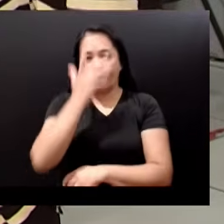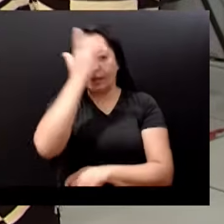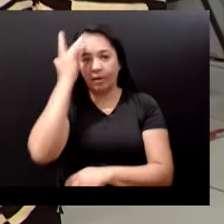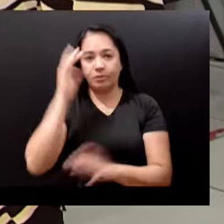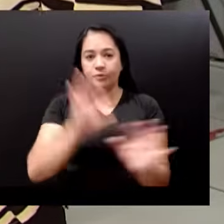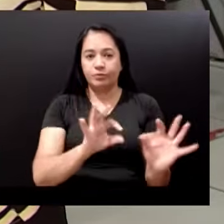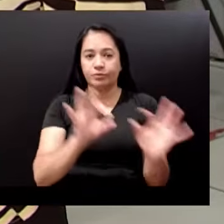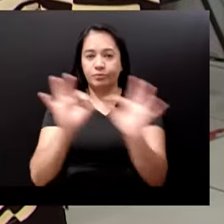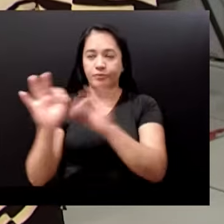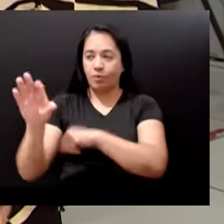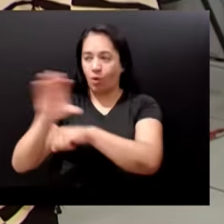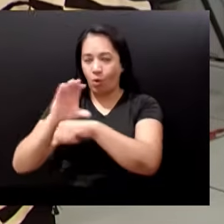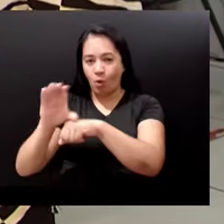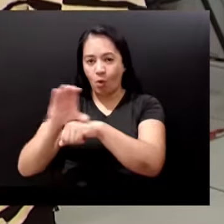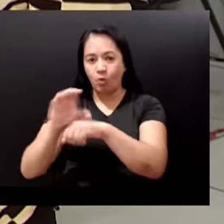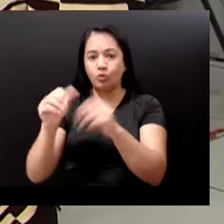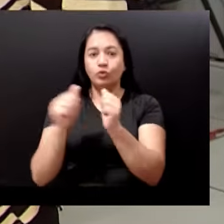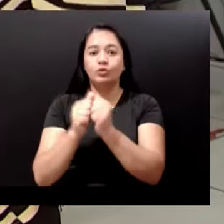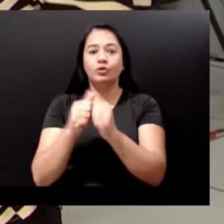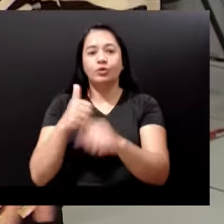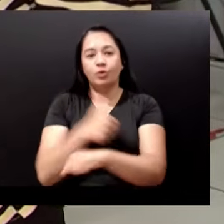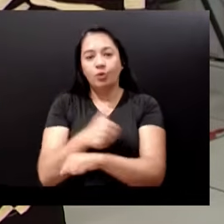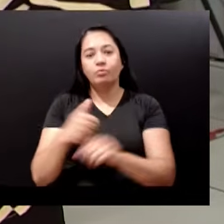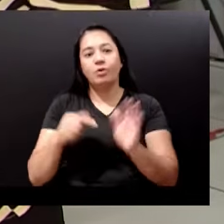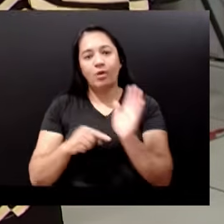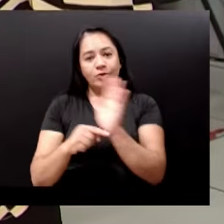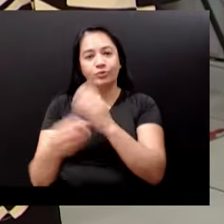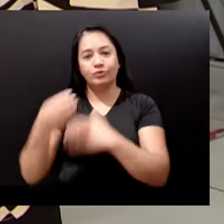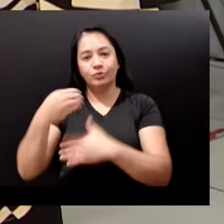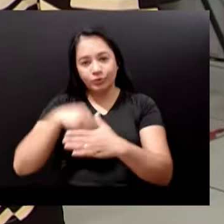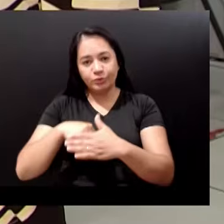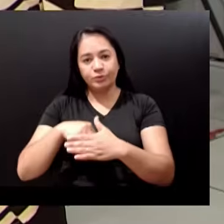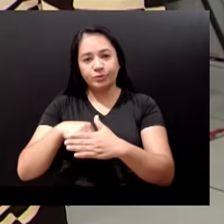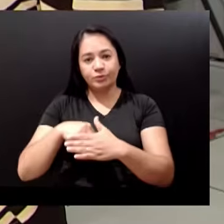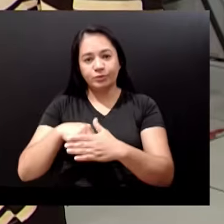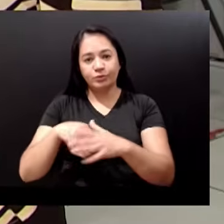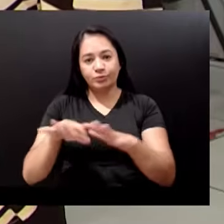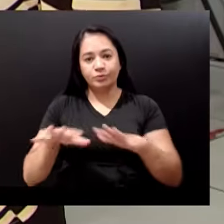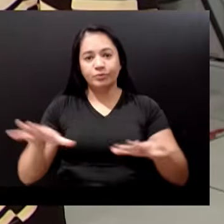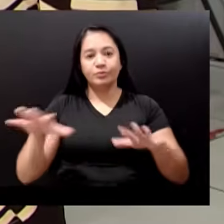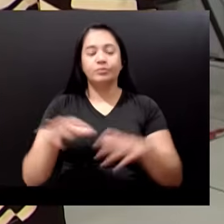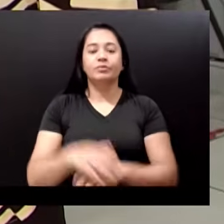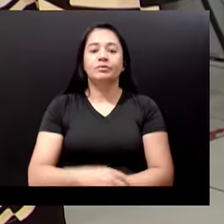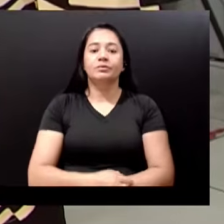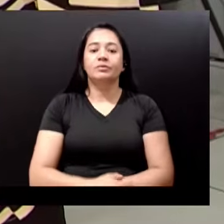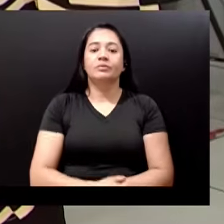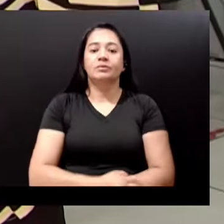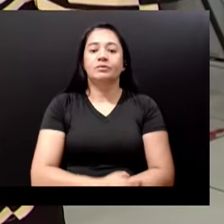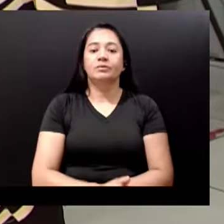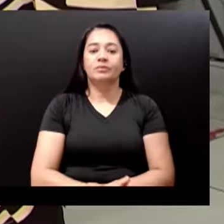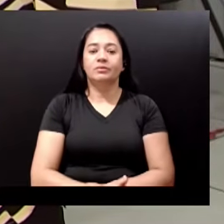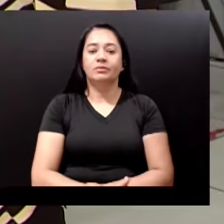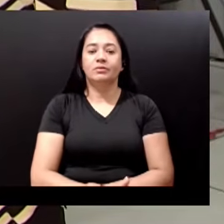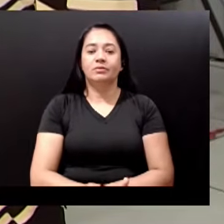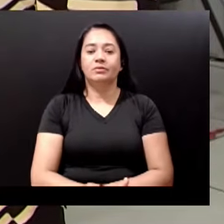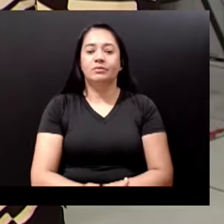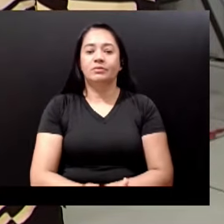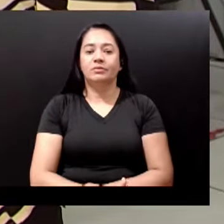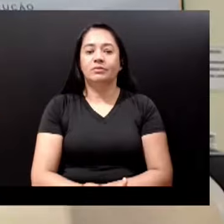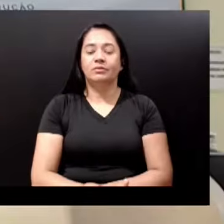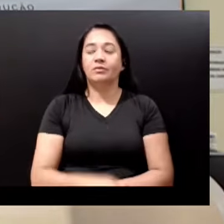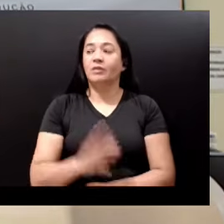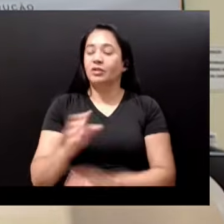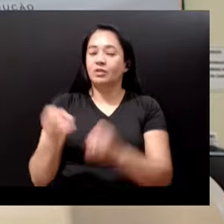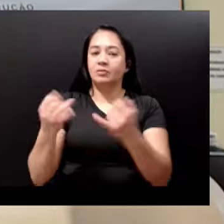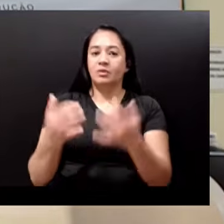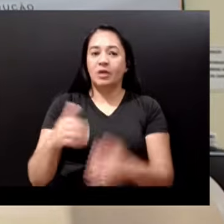com um profissional auxiliar dentro deste núcleo, né, dessa sala de computação. Você falou aí das carreiras mais